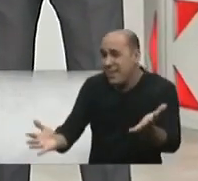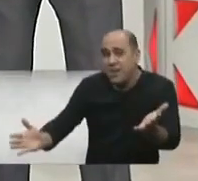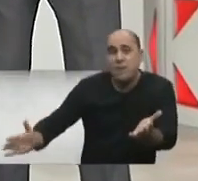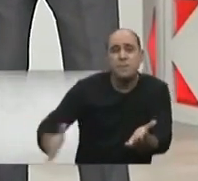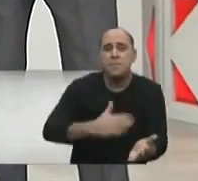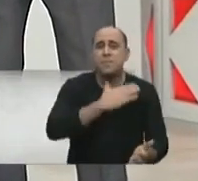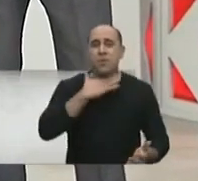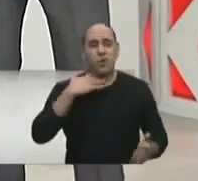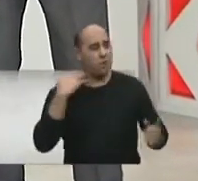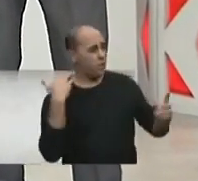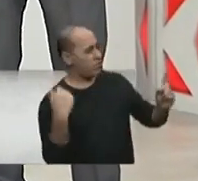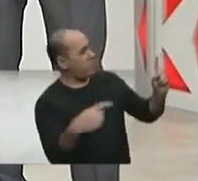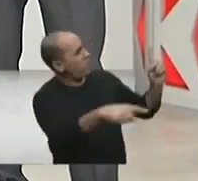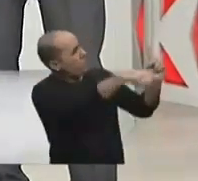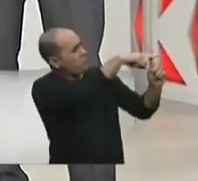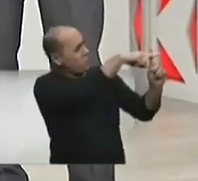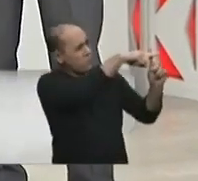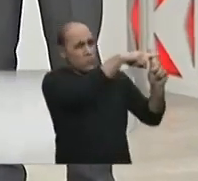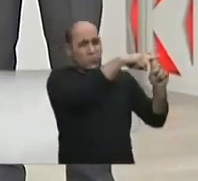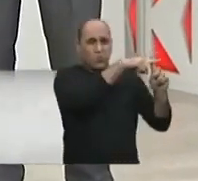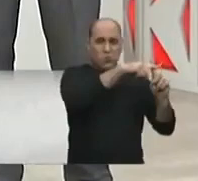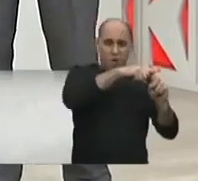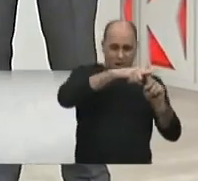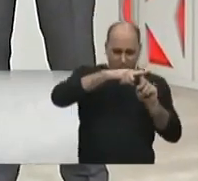pode enfim nos